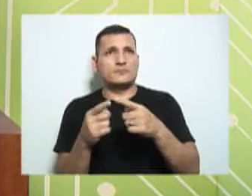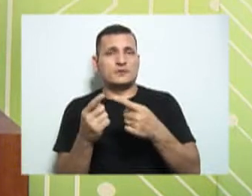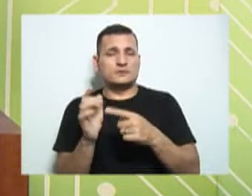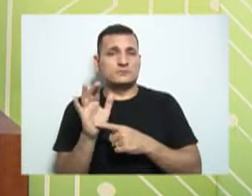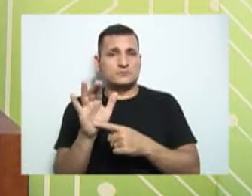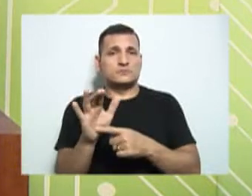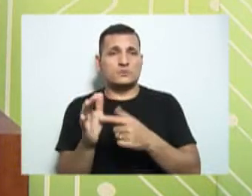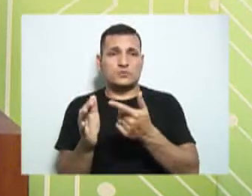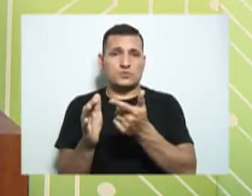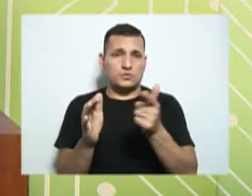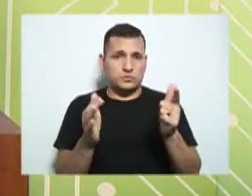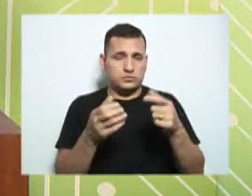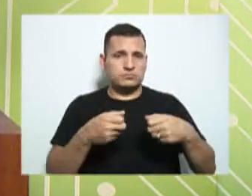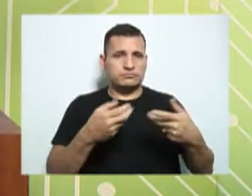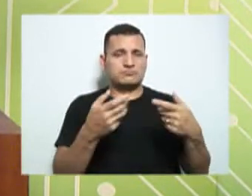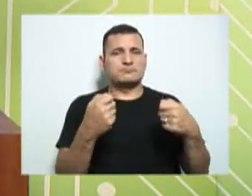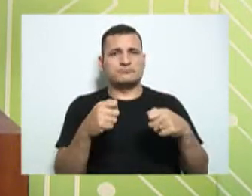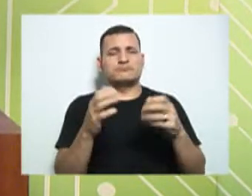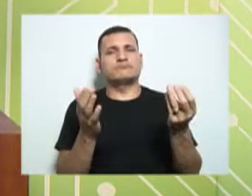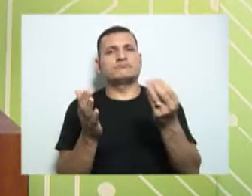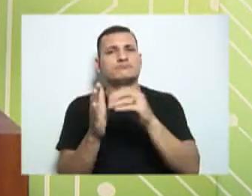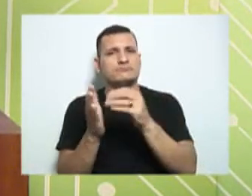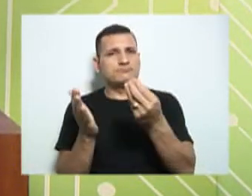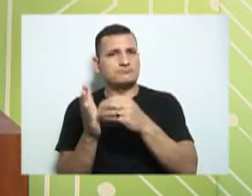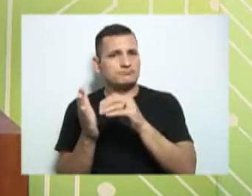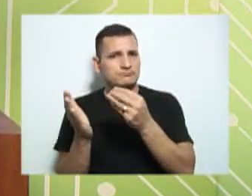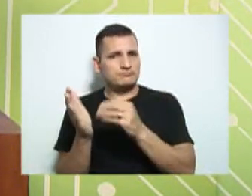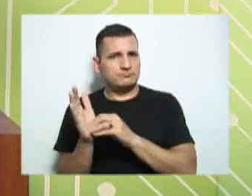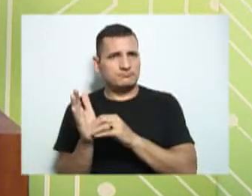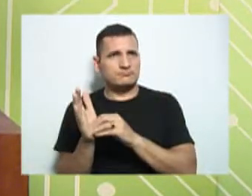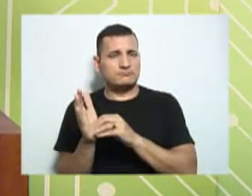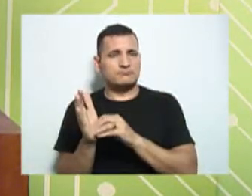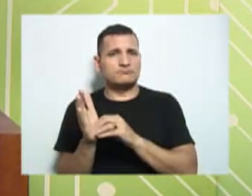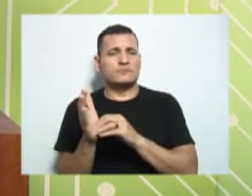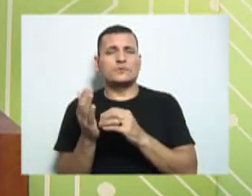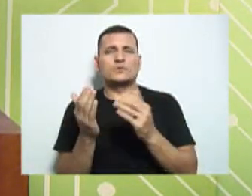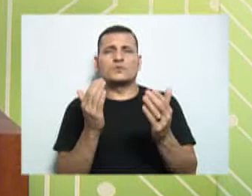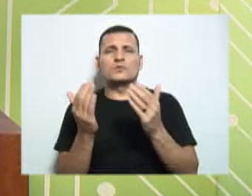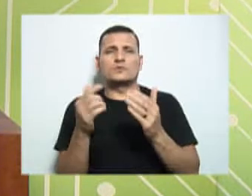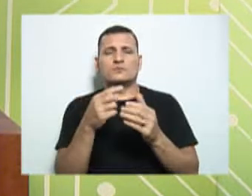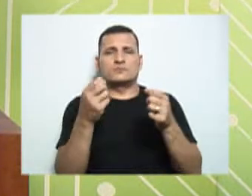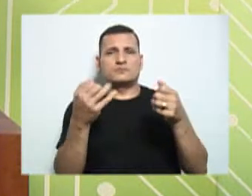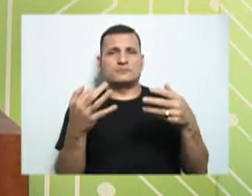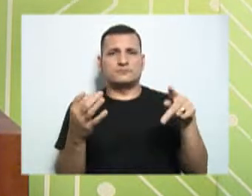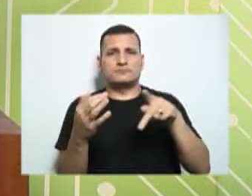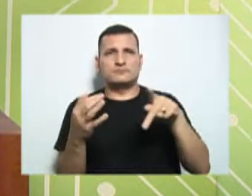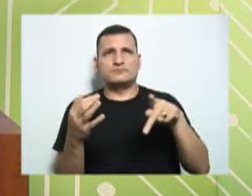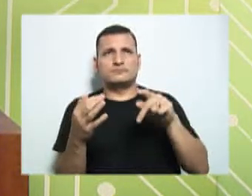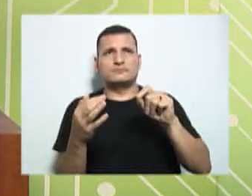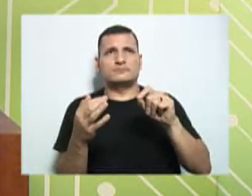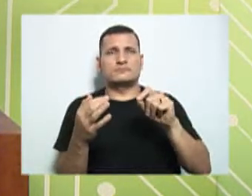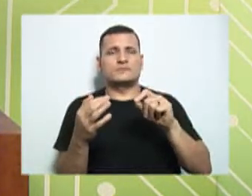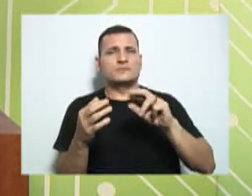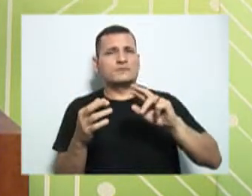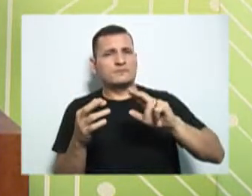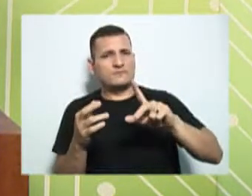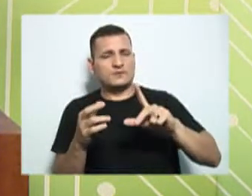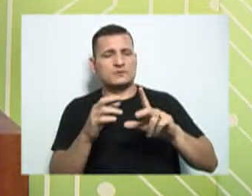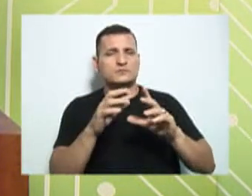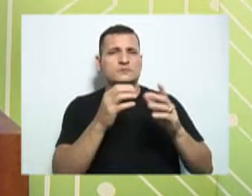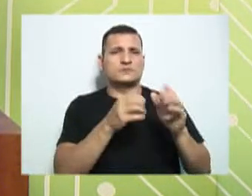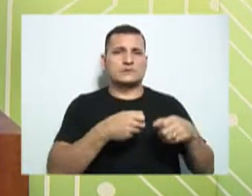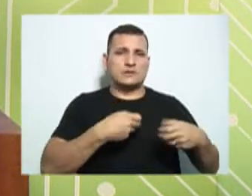outros custos terão que entrar com relação a esse ponto que ela falou, da questão da diferença entre absorção